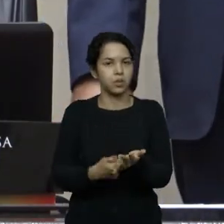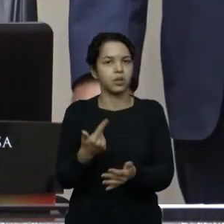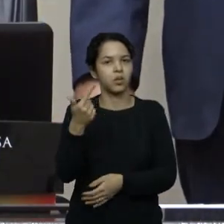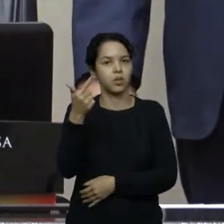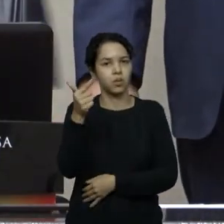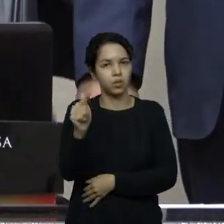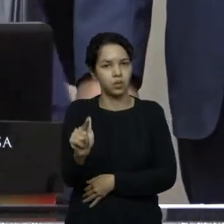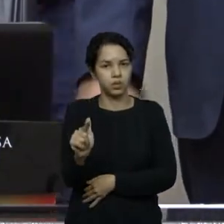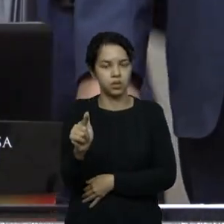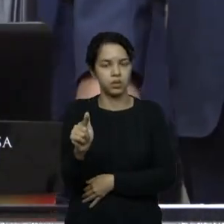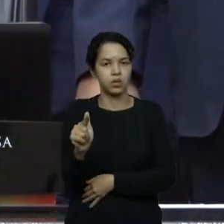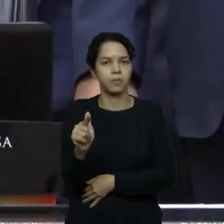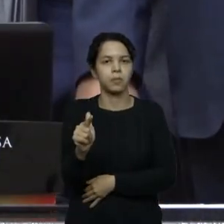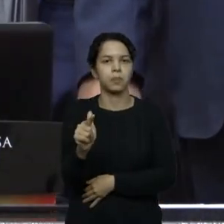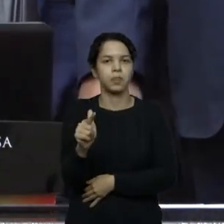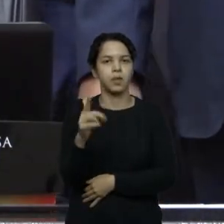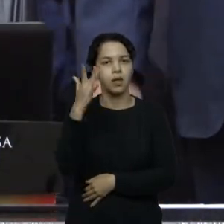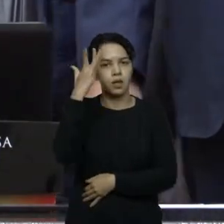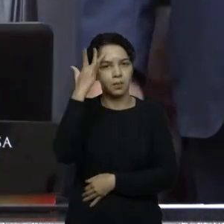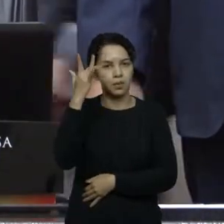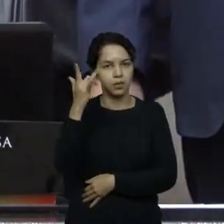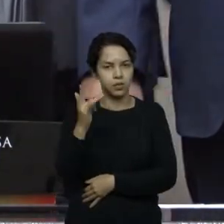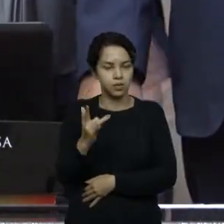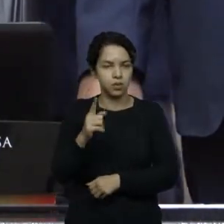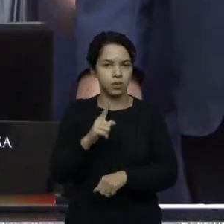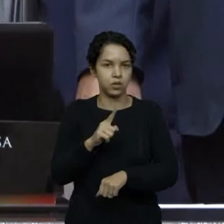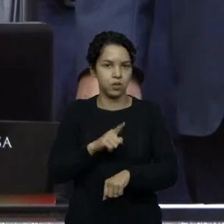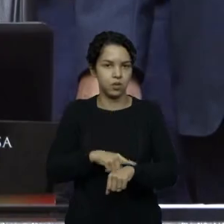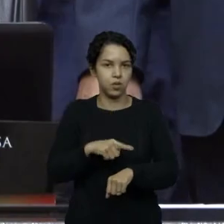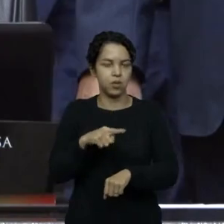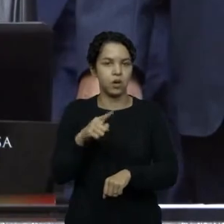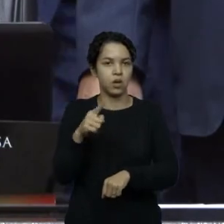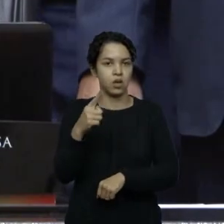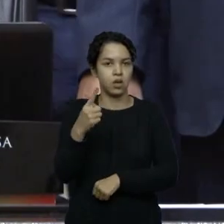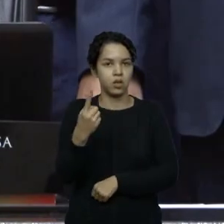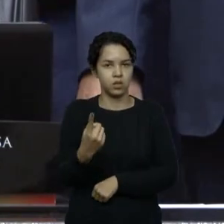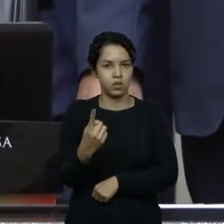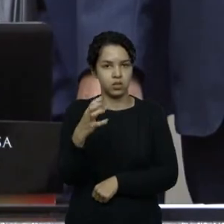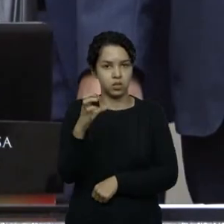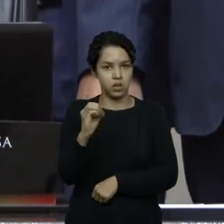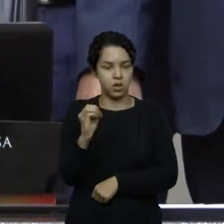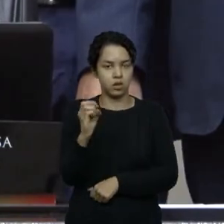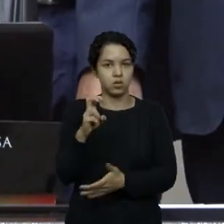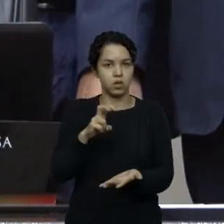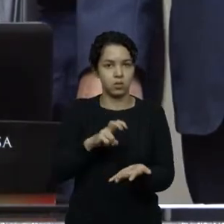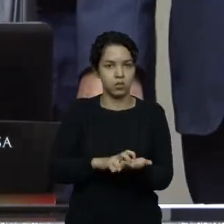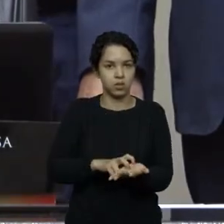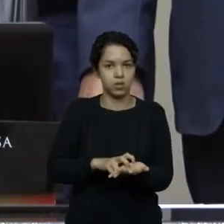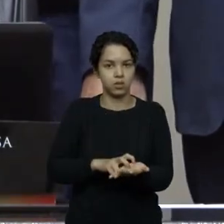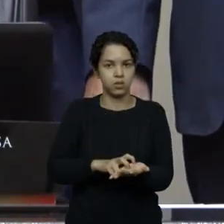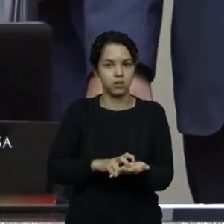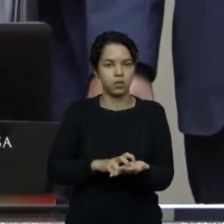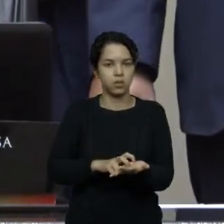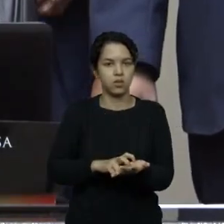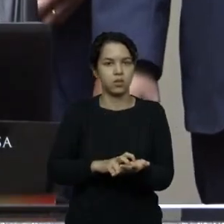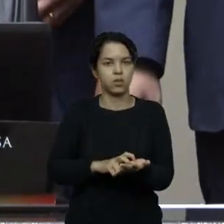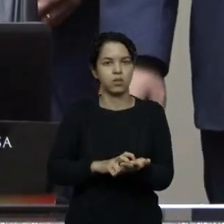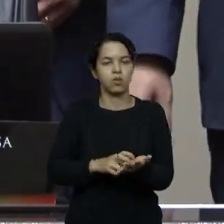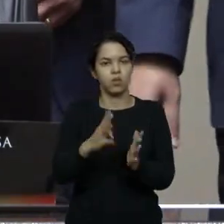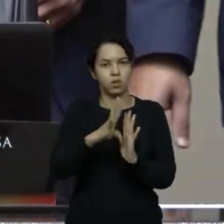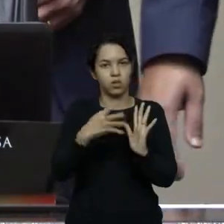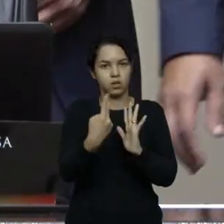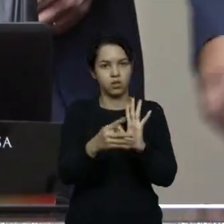outra ordinária para amanhã as 10 horas 10 horas da manhã no calendário especial